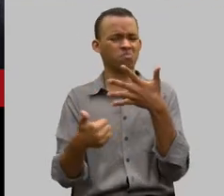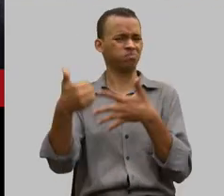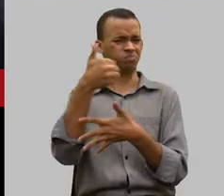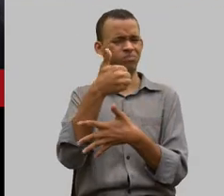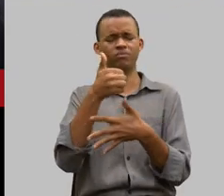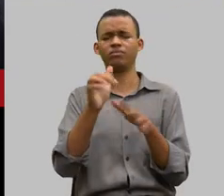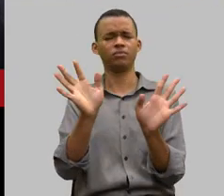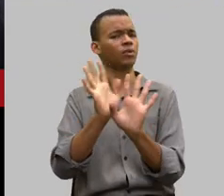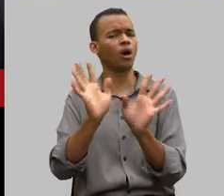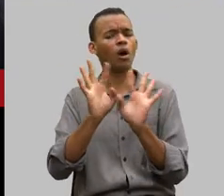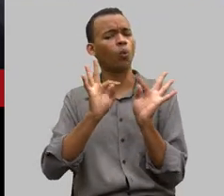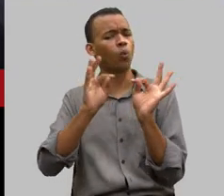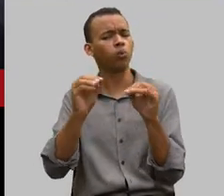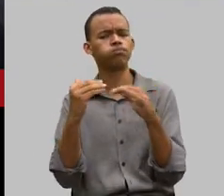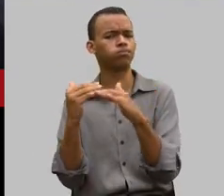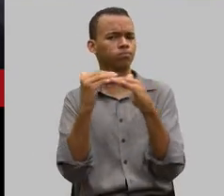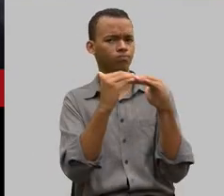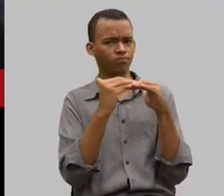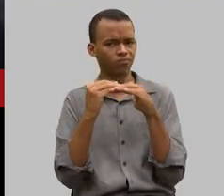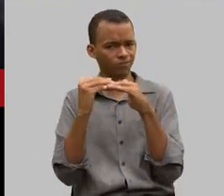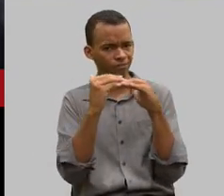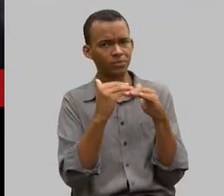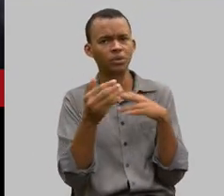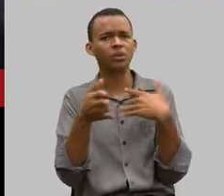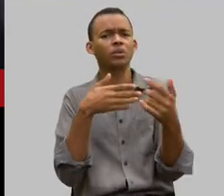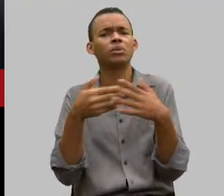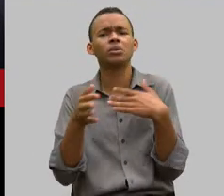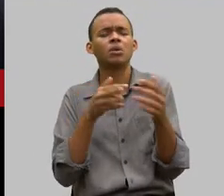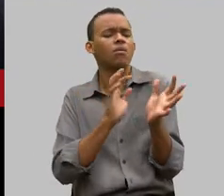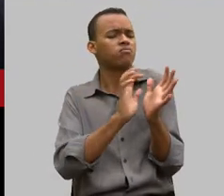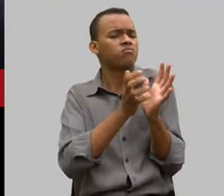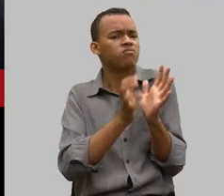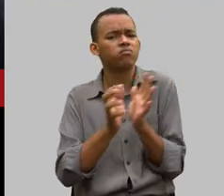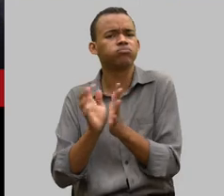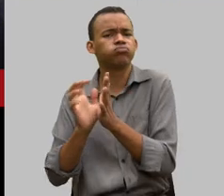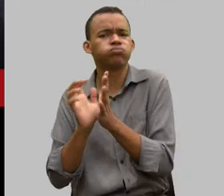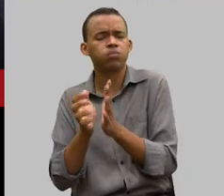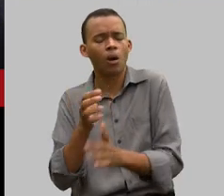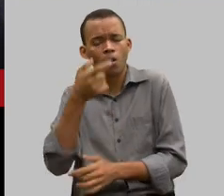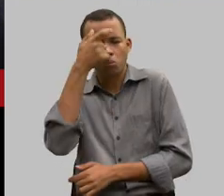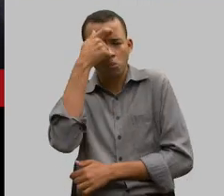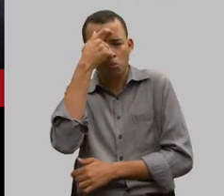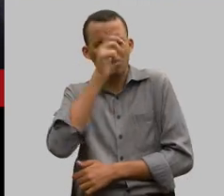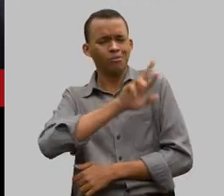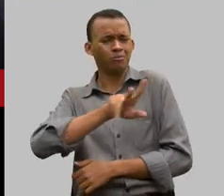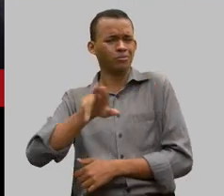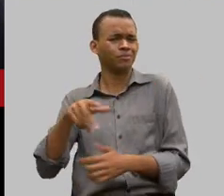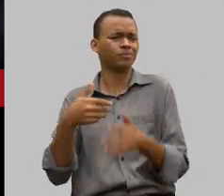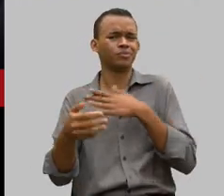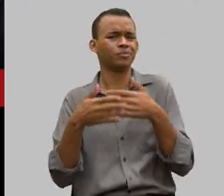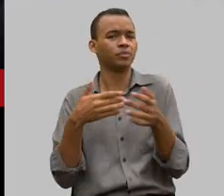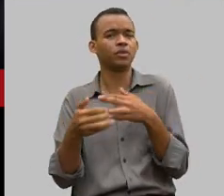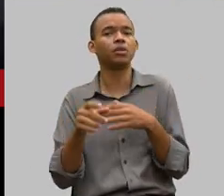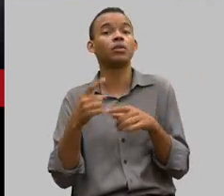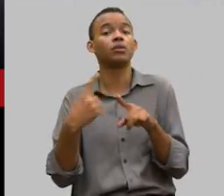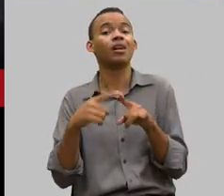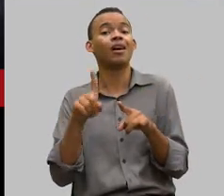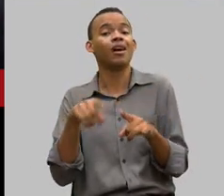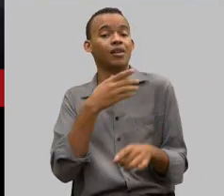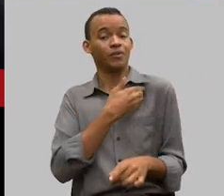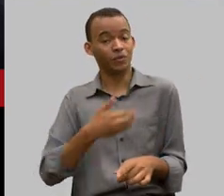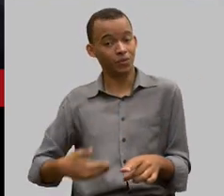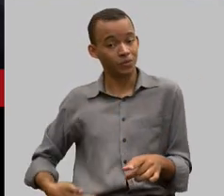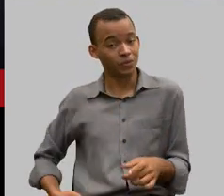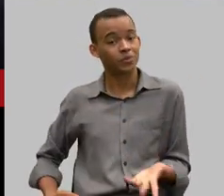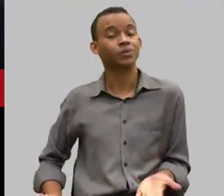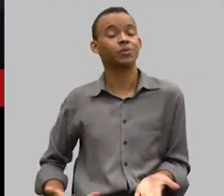trata todo mundo igual o independente do partido da ideologia porque eu por exemplo sou um deputado do Governo foi o mais votado